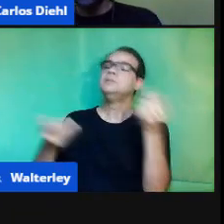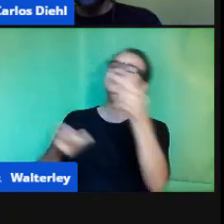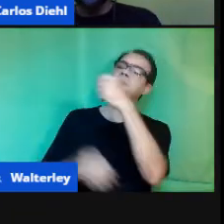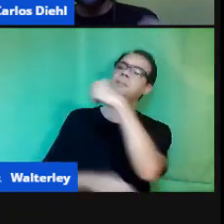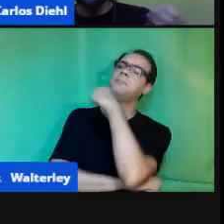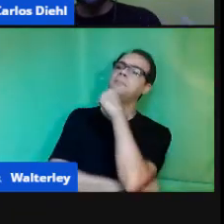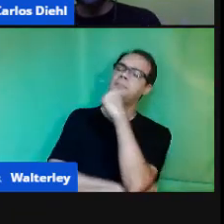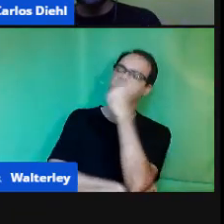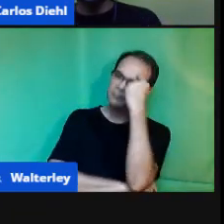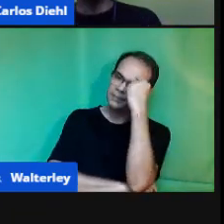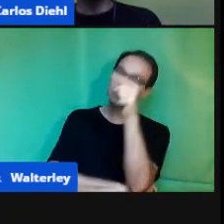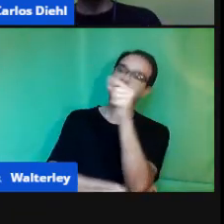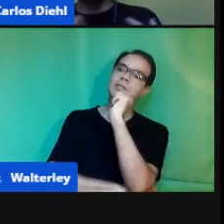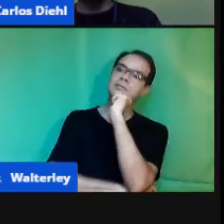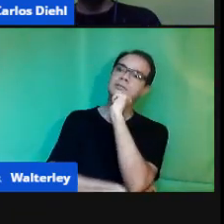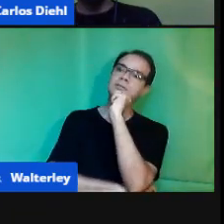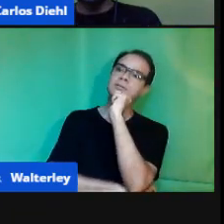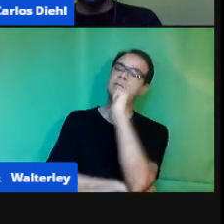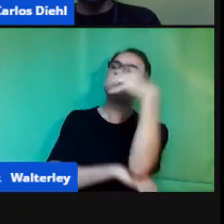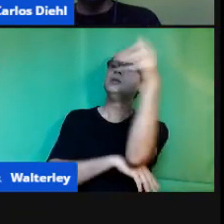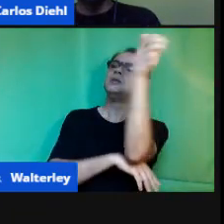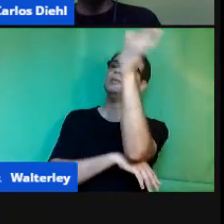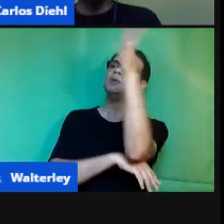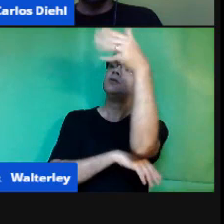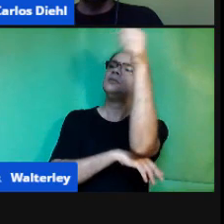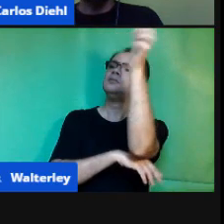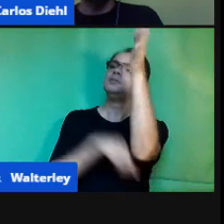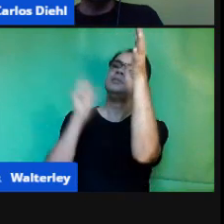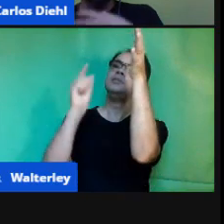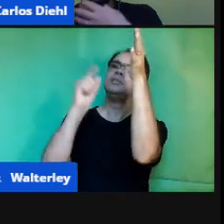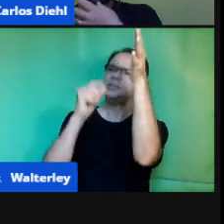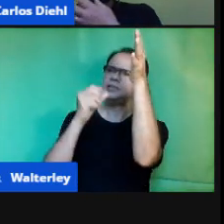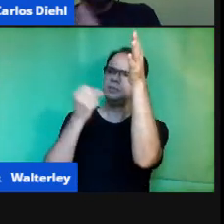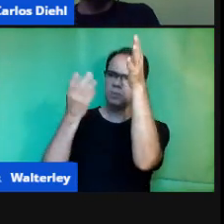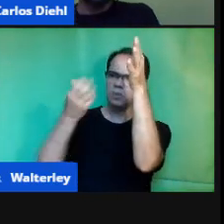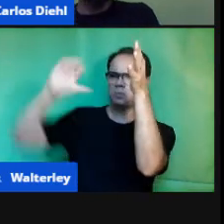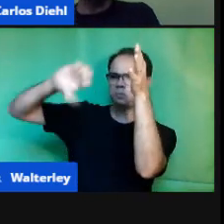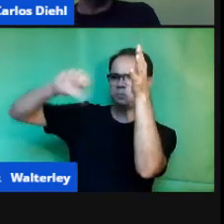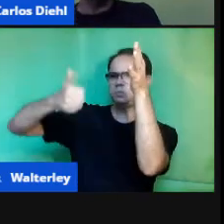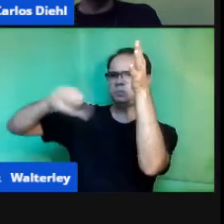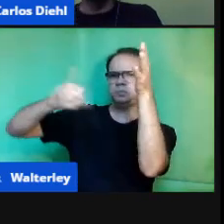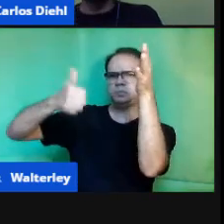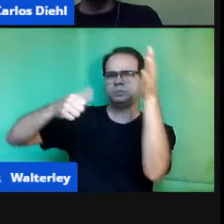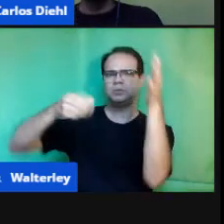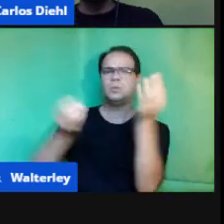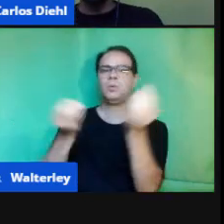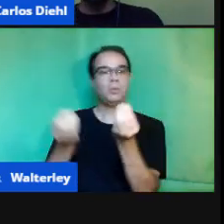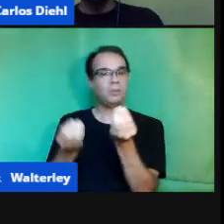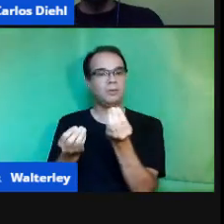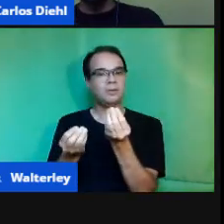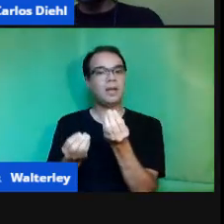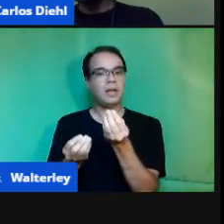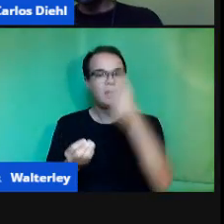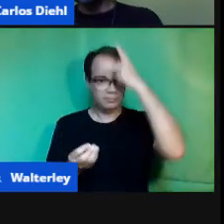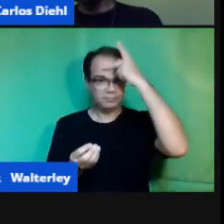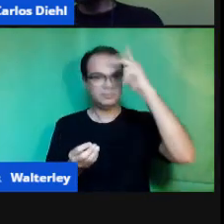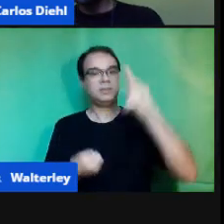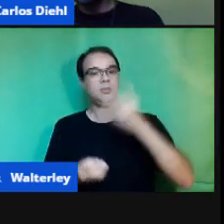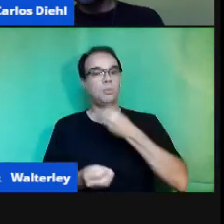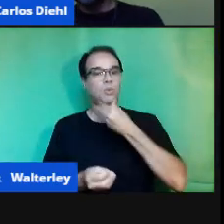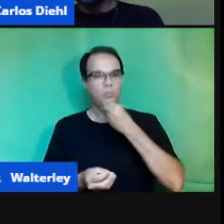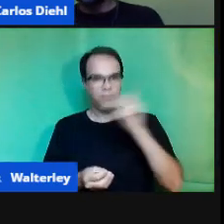lado certo. Ele pode levantar essas questões, ele pode entrevistar gente na rua, pode